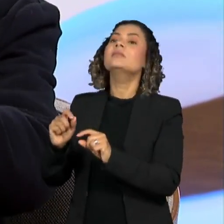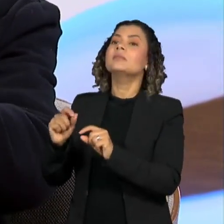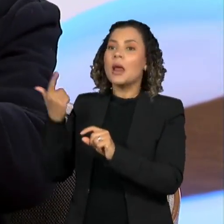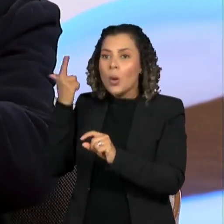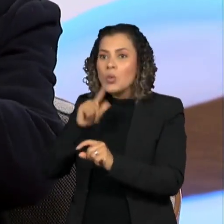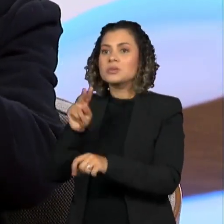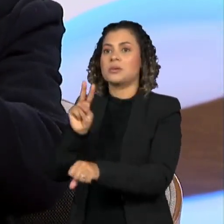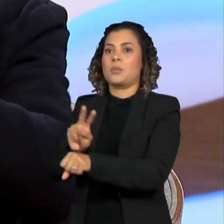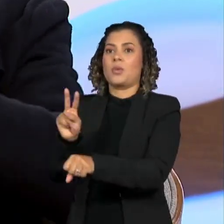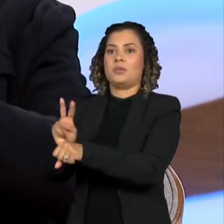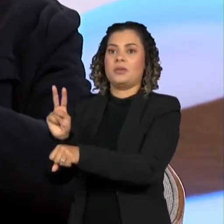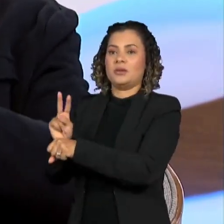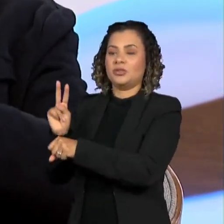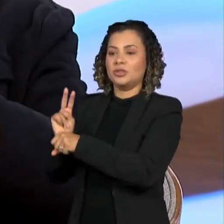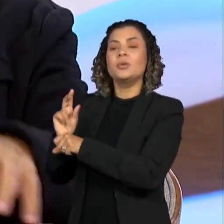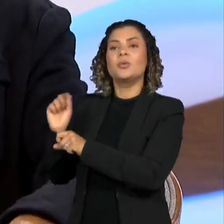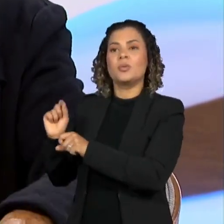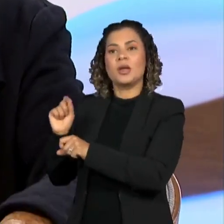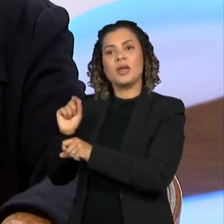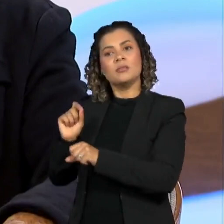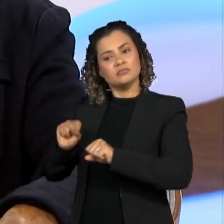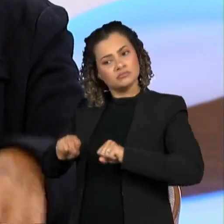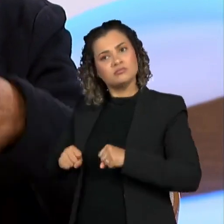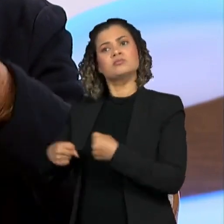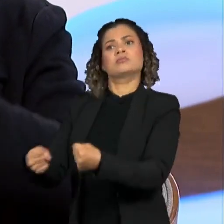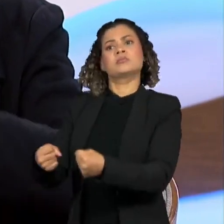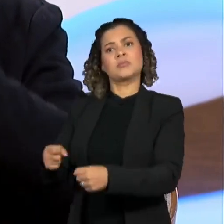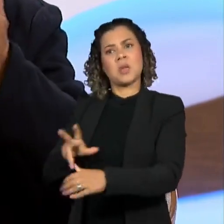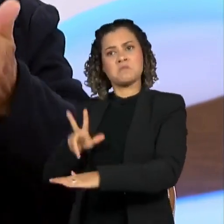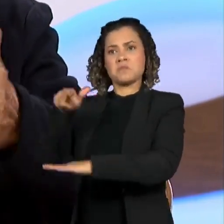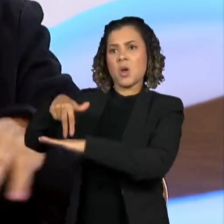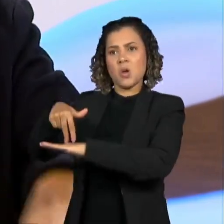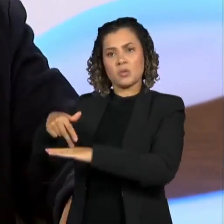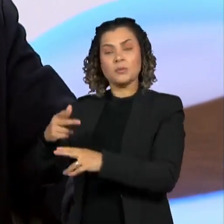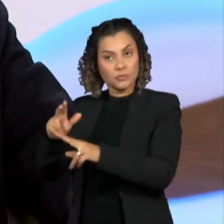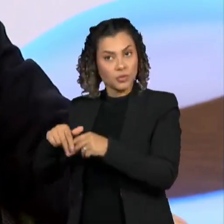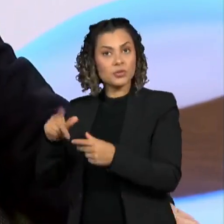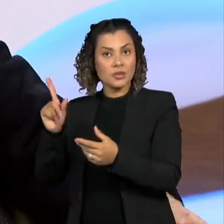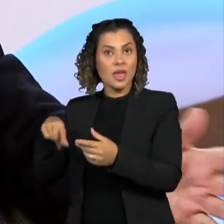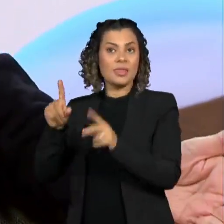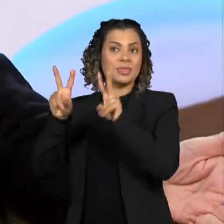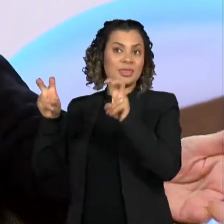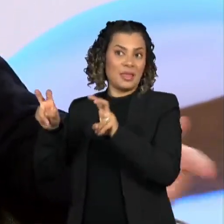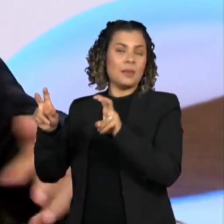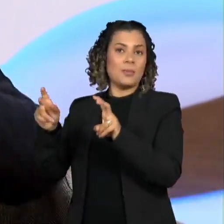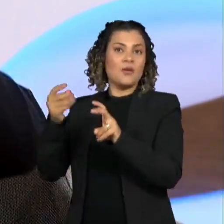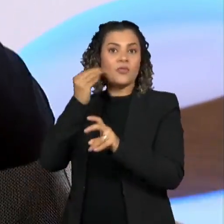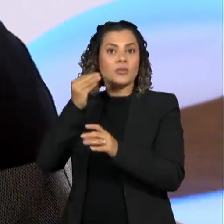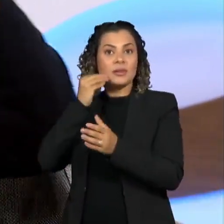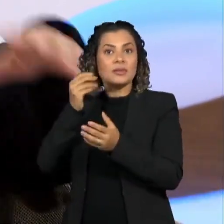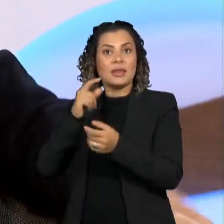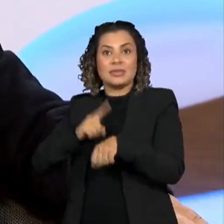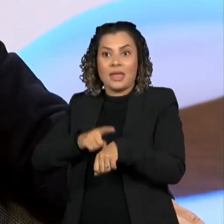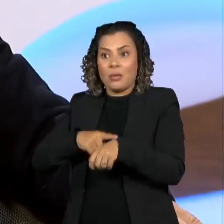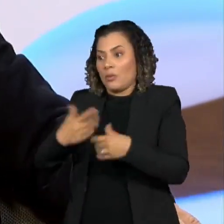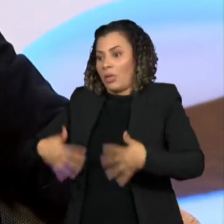preservar como a gente supunha no passado aliás uma tese que eu vou tentar desenvolver assim que tiver tempo nessa